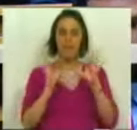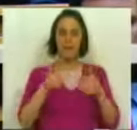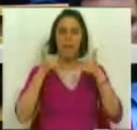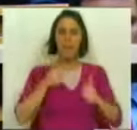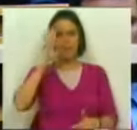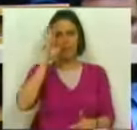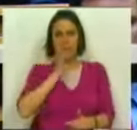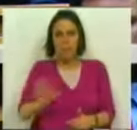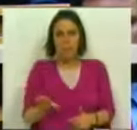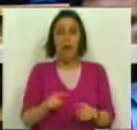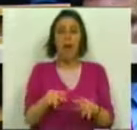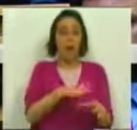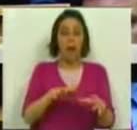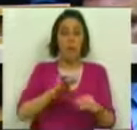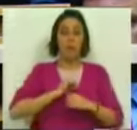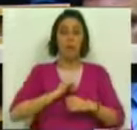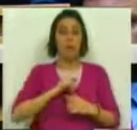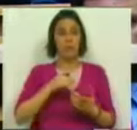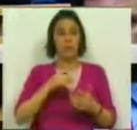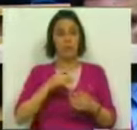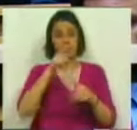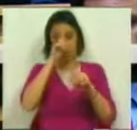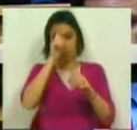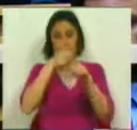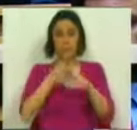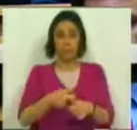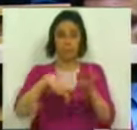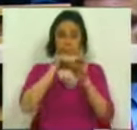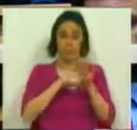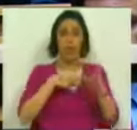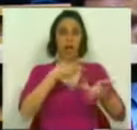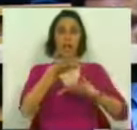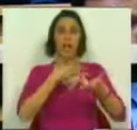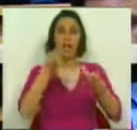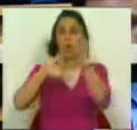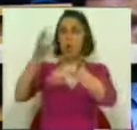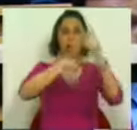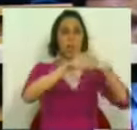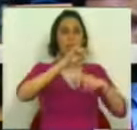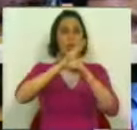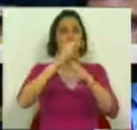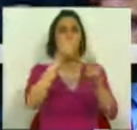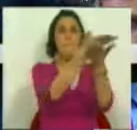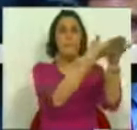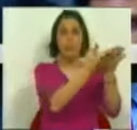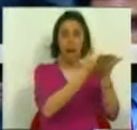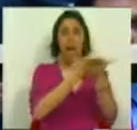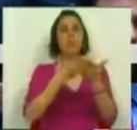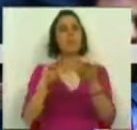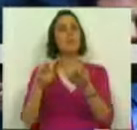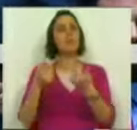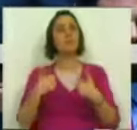ter bem presente que no âmbito da nossa diplomacia económica, no âmbito das nossas relações comerciais com os outros mercados, ainda